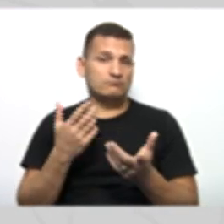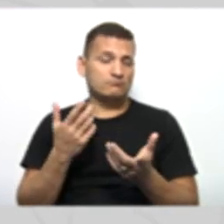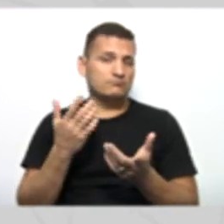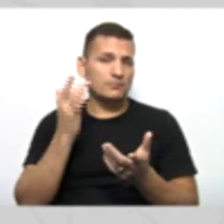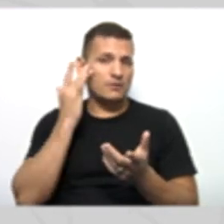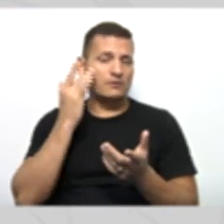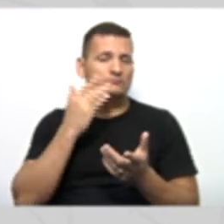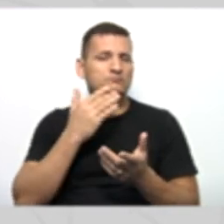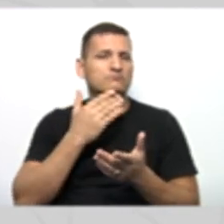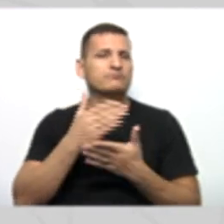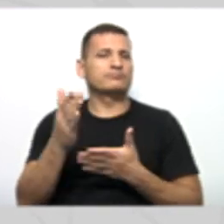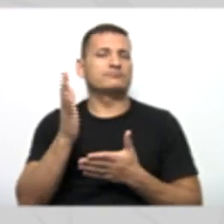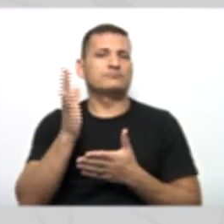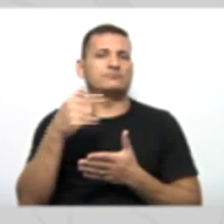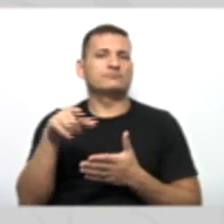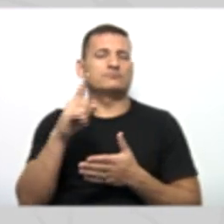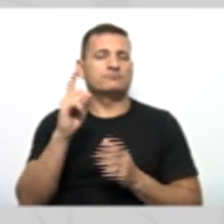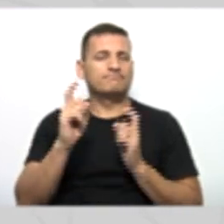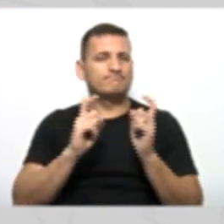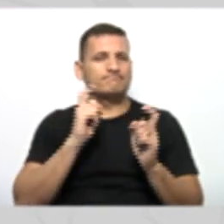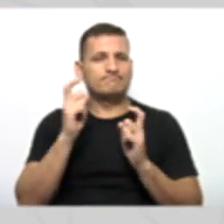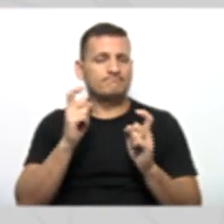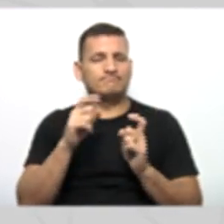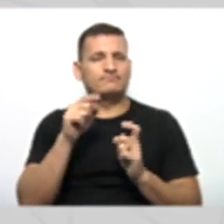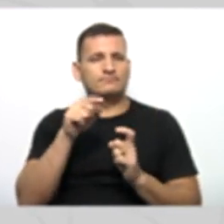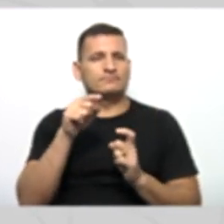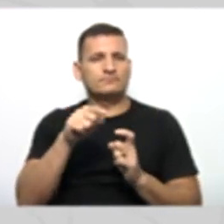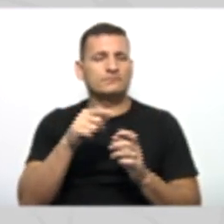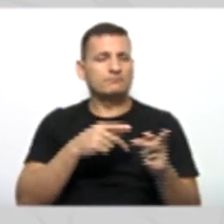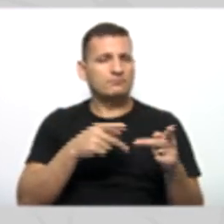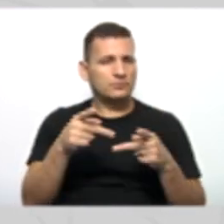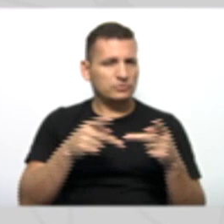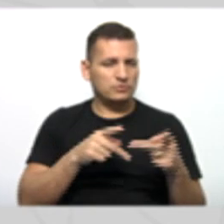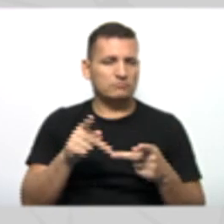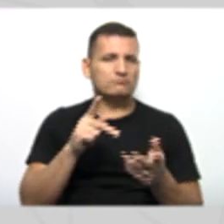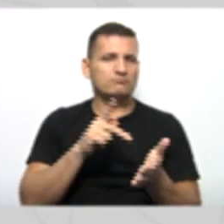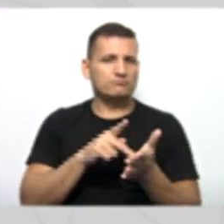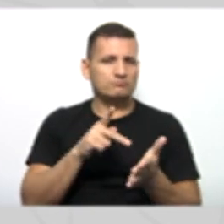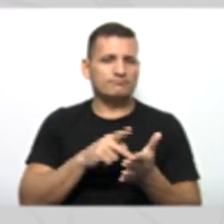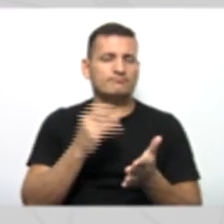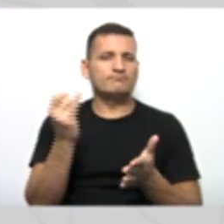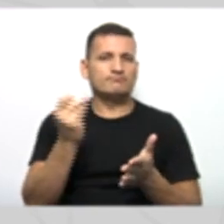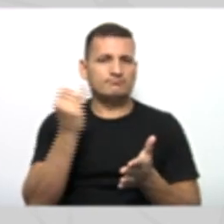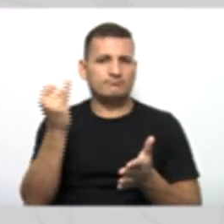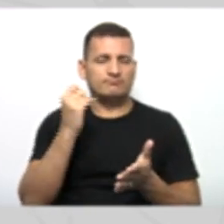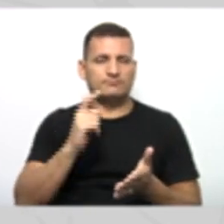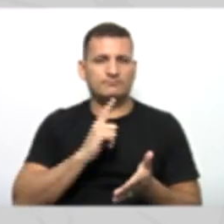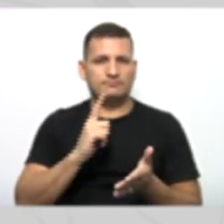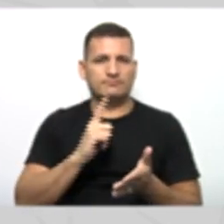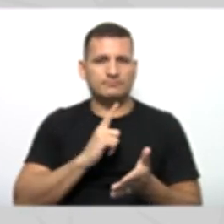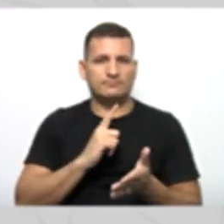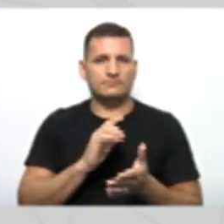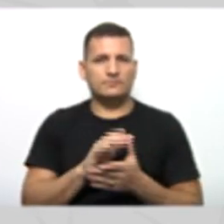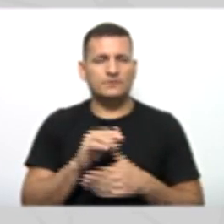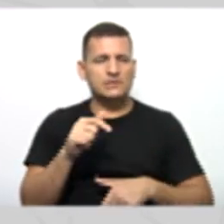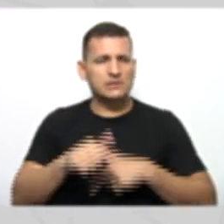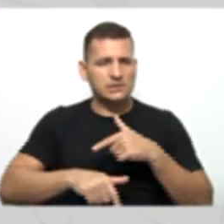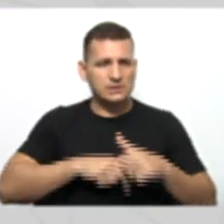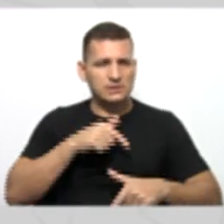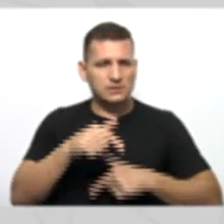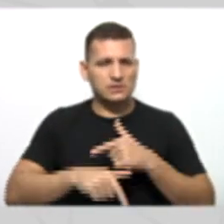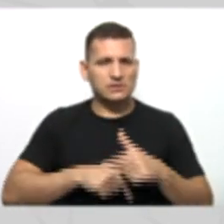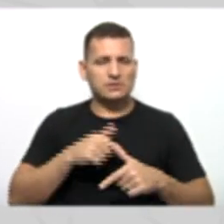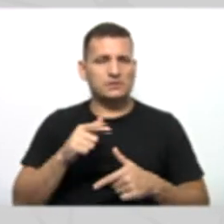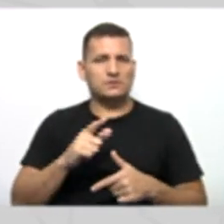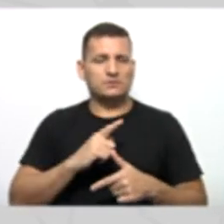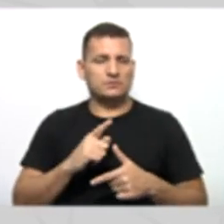se preocupar. Poxa, essa fase de projeto, ela é realmente muito importante. Ela é